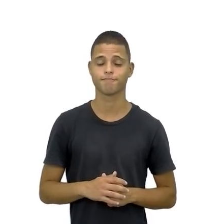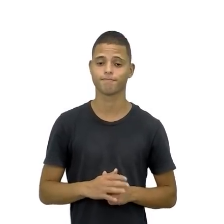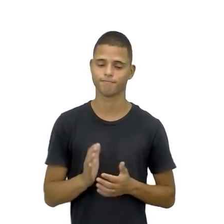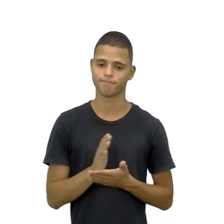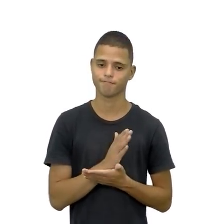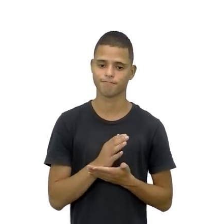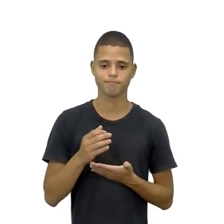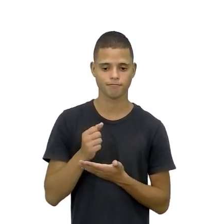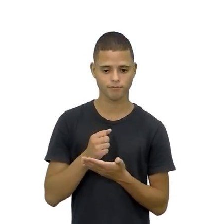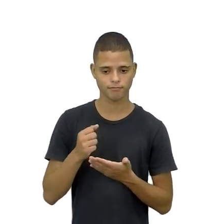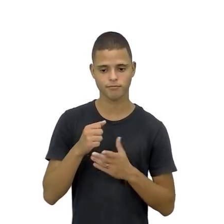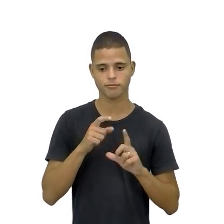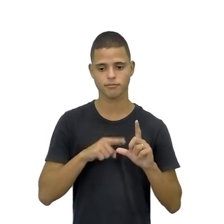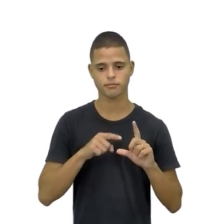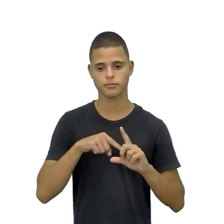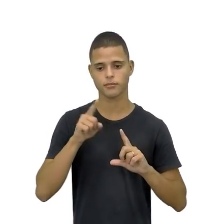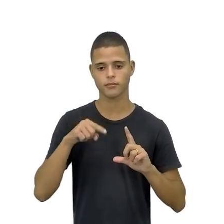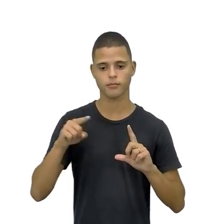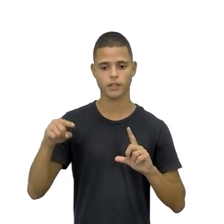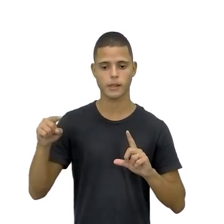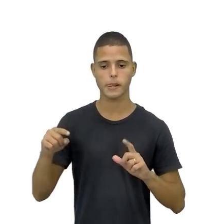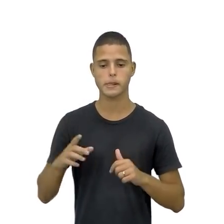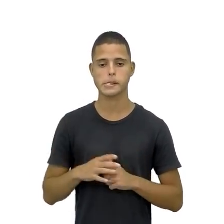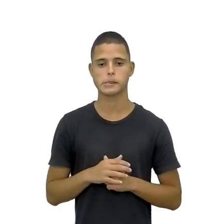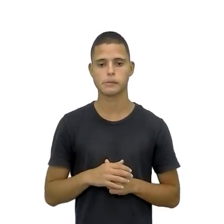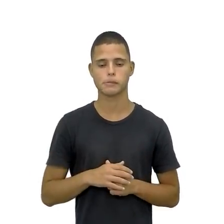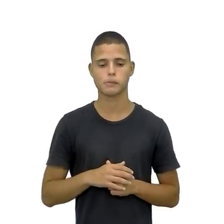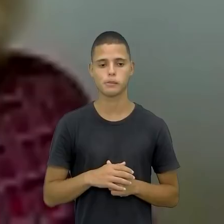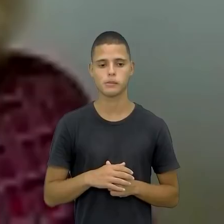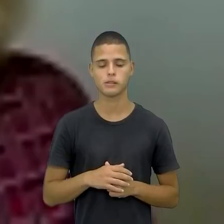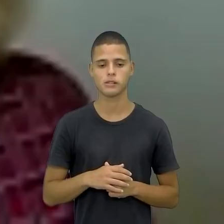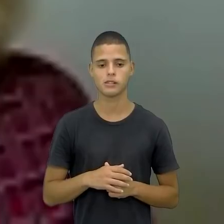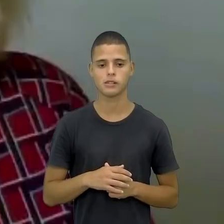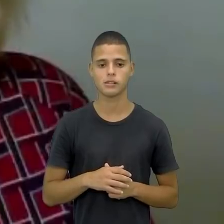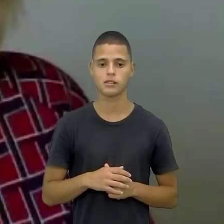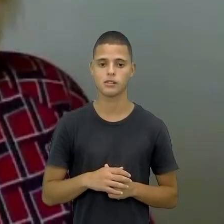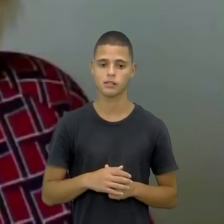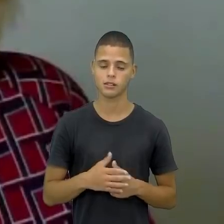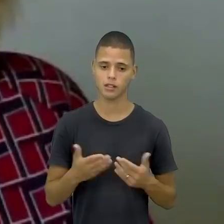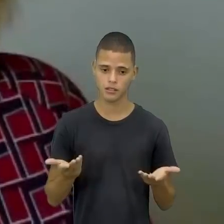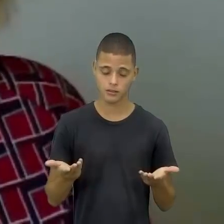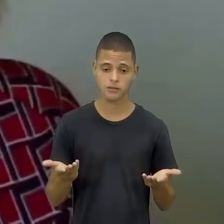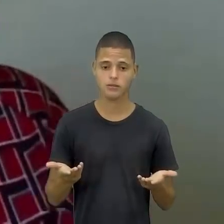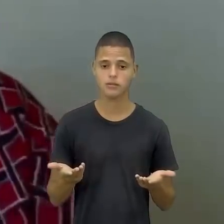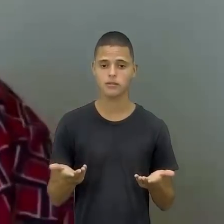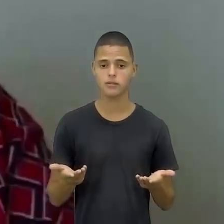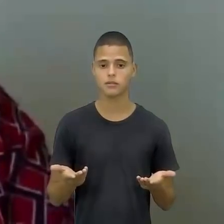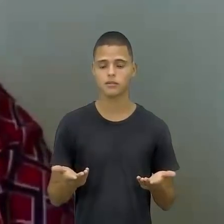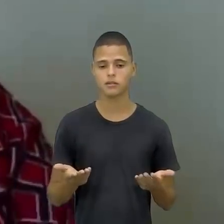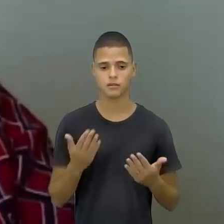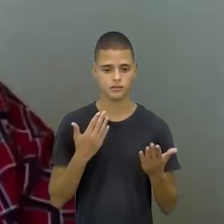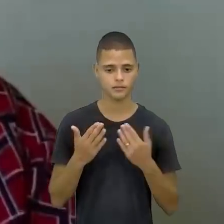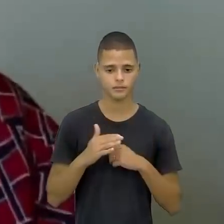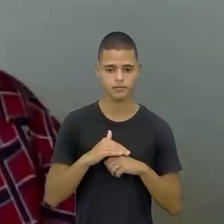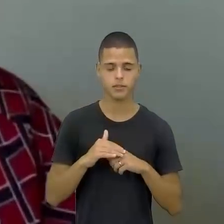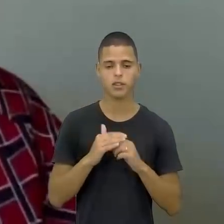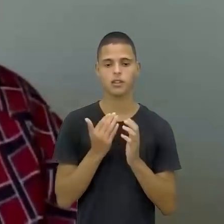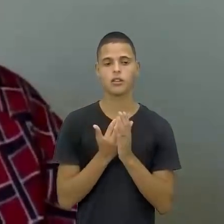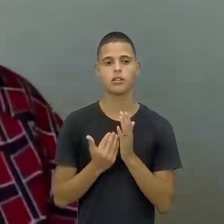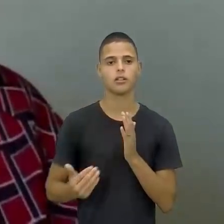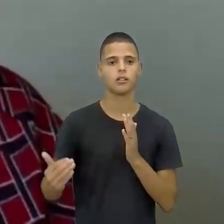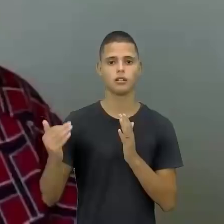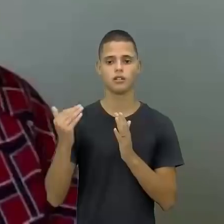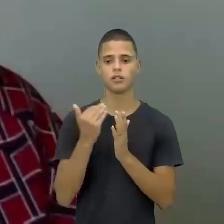referências, né, bibliográficas. E aqui, então, eu vou tirar agora o nosso slide para falar um pouquinho mais aqui com